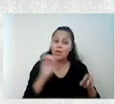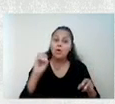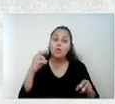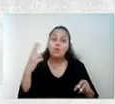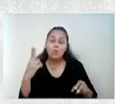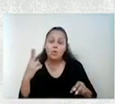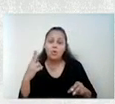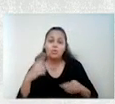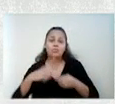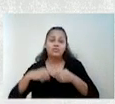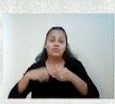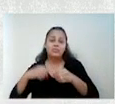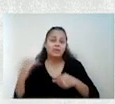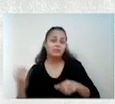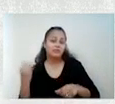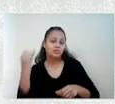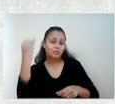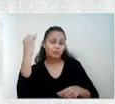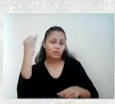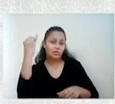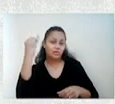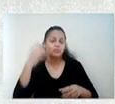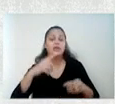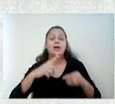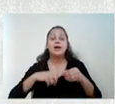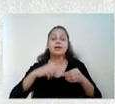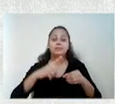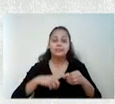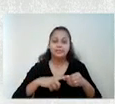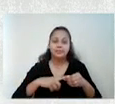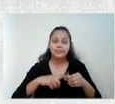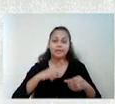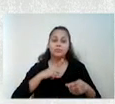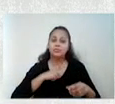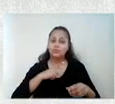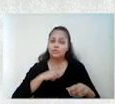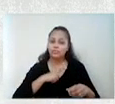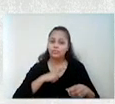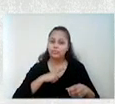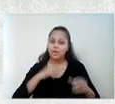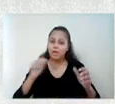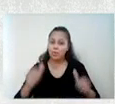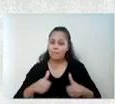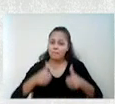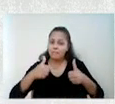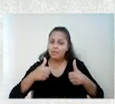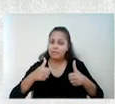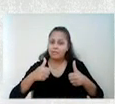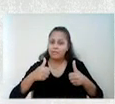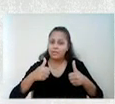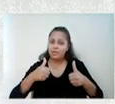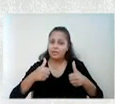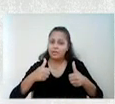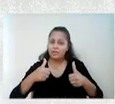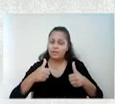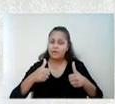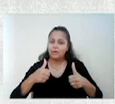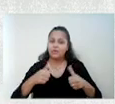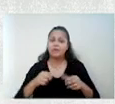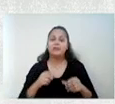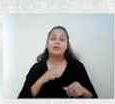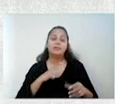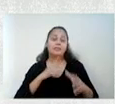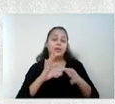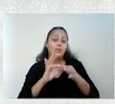para a circulação comercial. As cidades passaram a ganhar um novo impulso e ao longo do tempo foram conquistando autonomia, ou